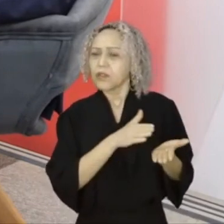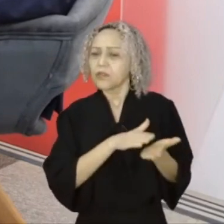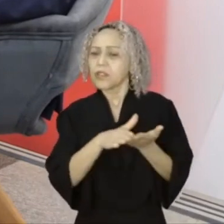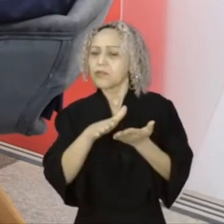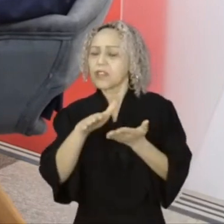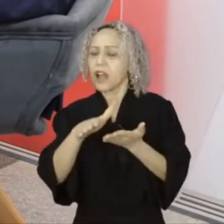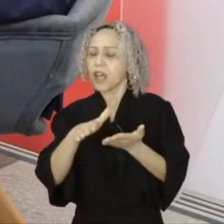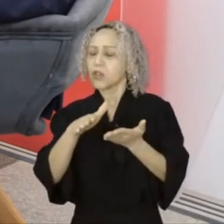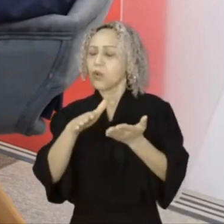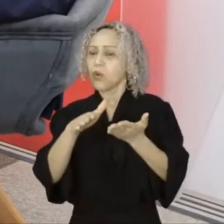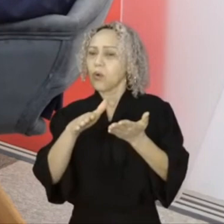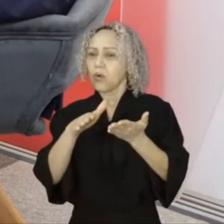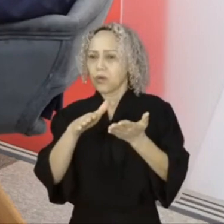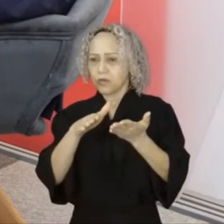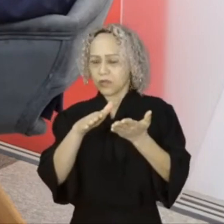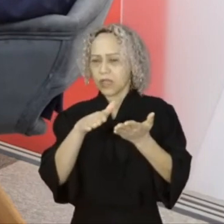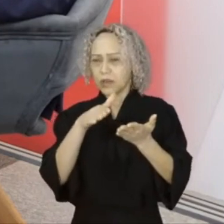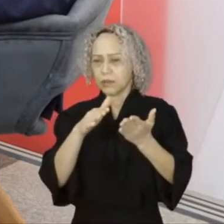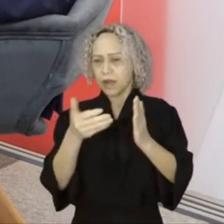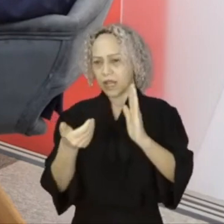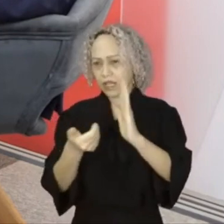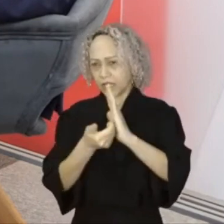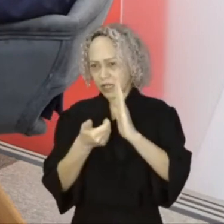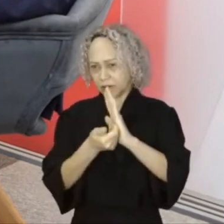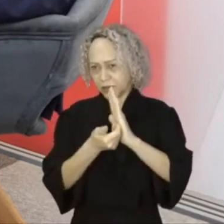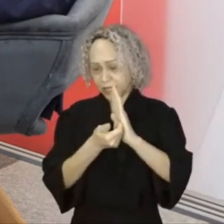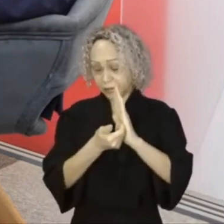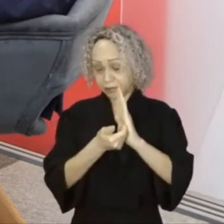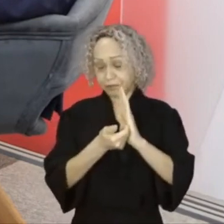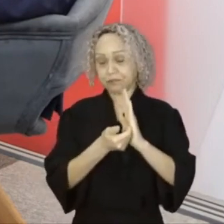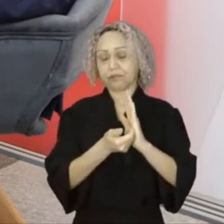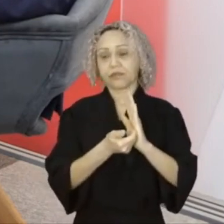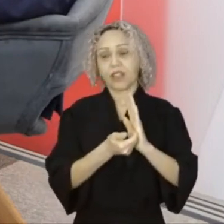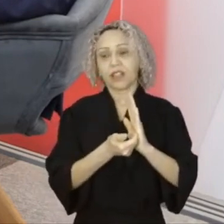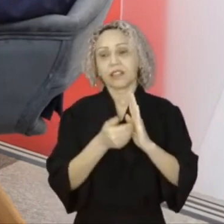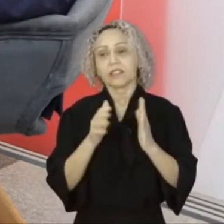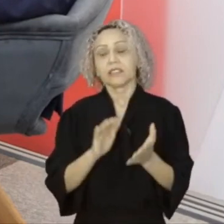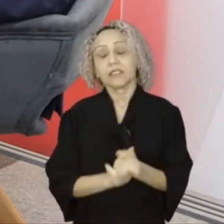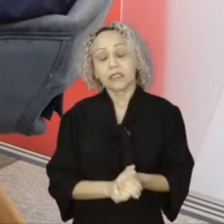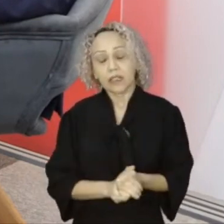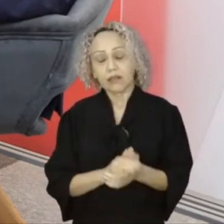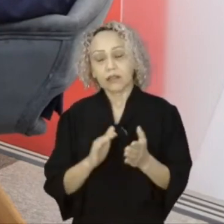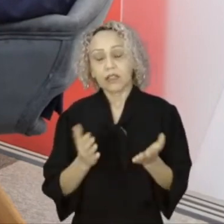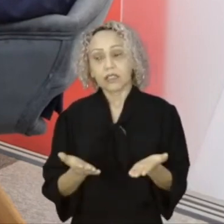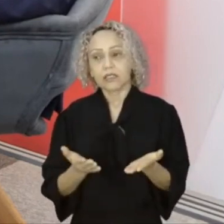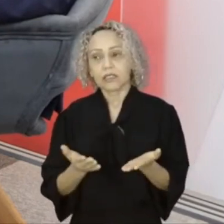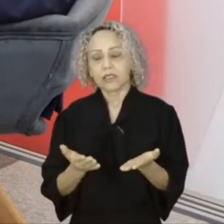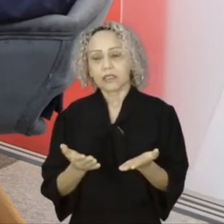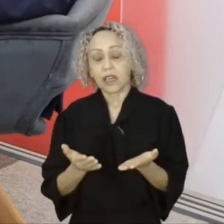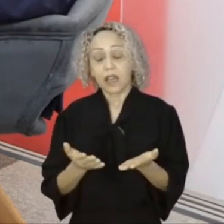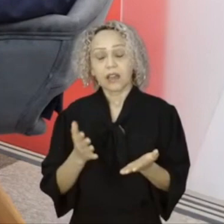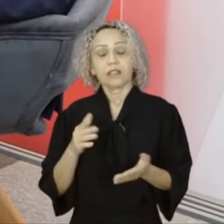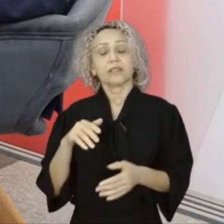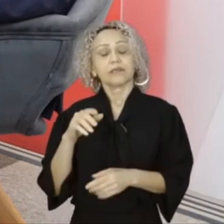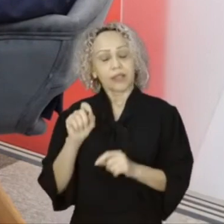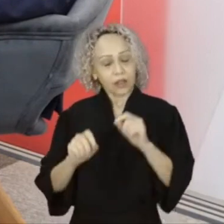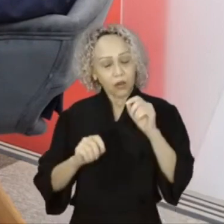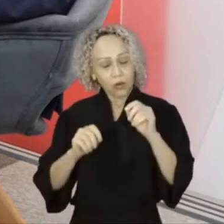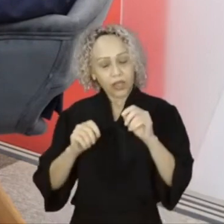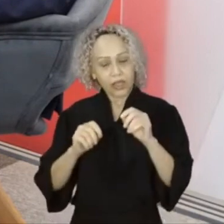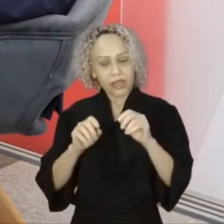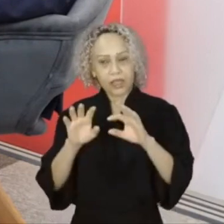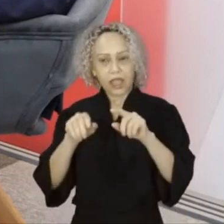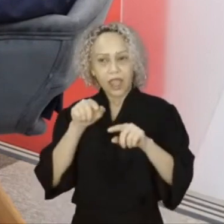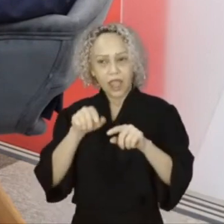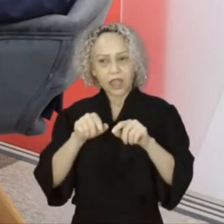e o ministro Fernando Haddad têm afirmado reiteradamente que a reforma vai trazer mais justiça social para o país. Eu queria que o